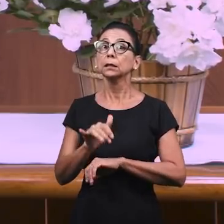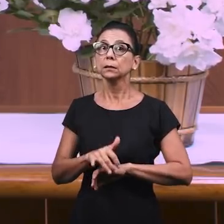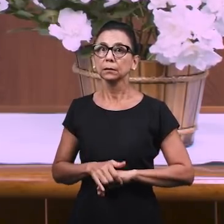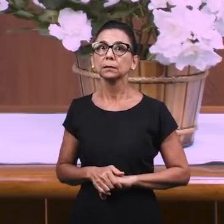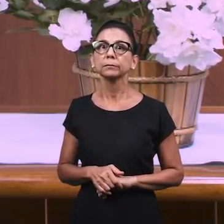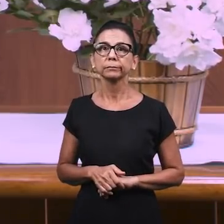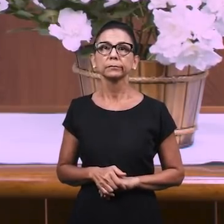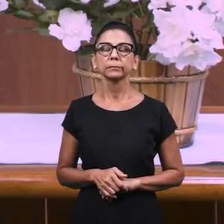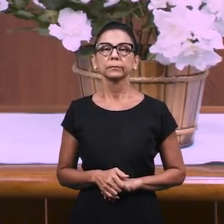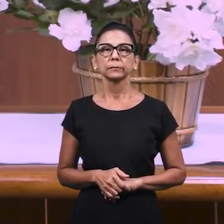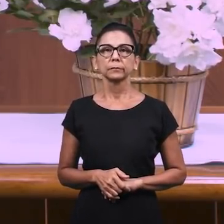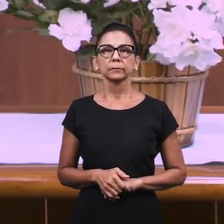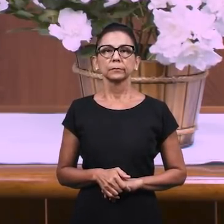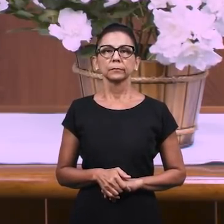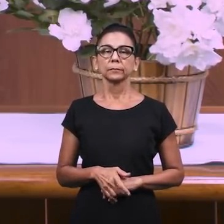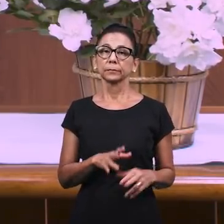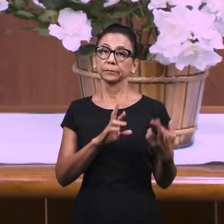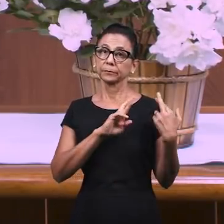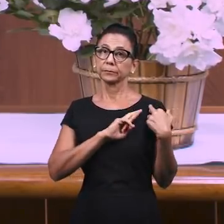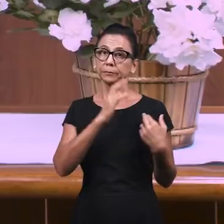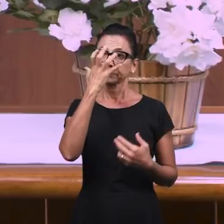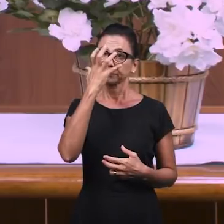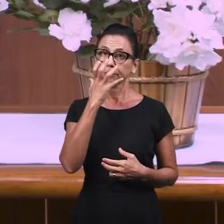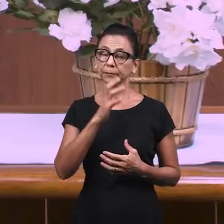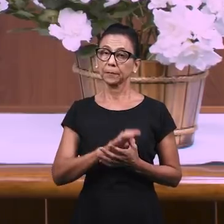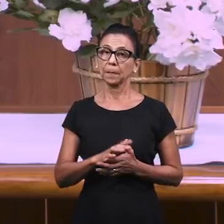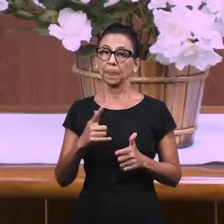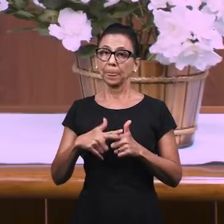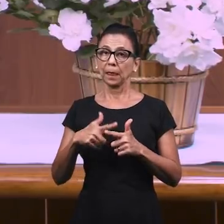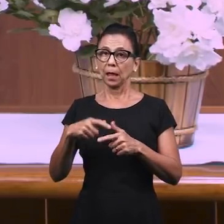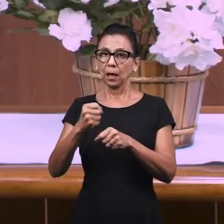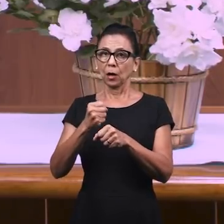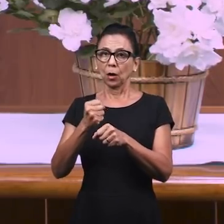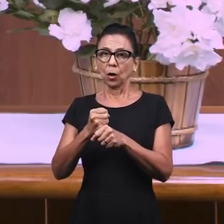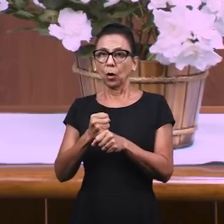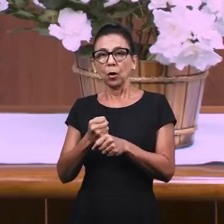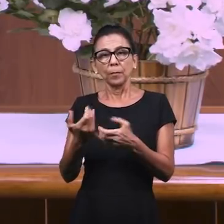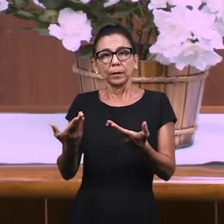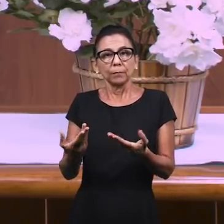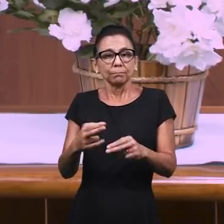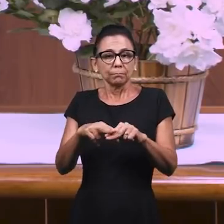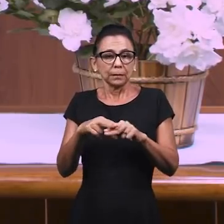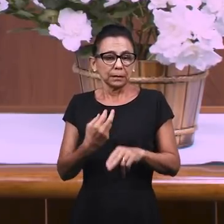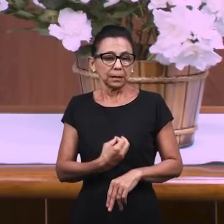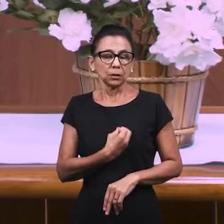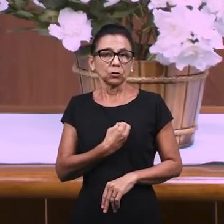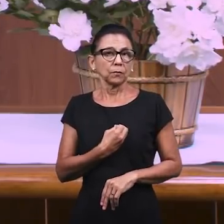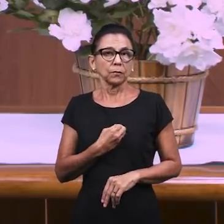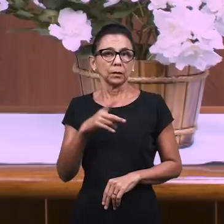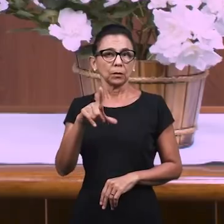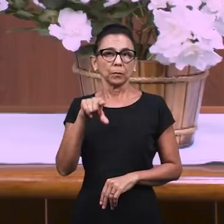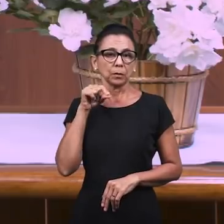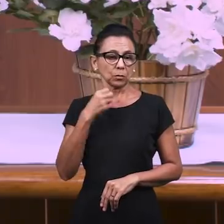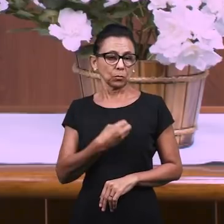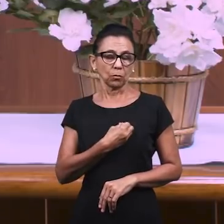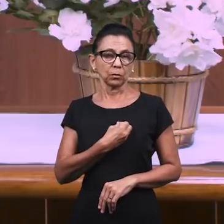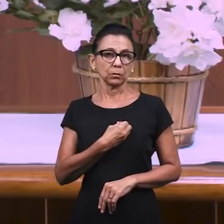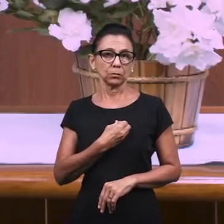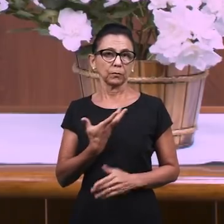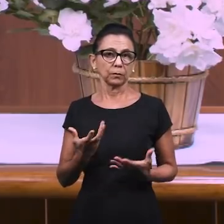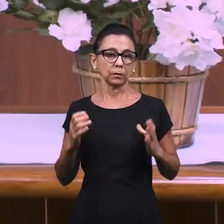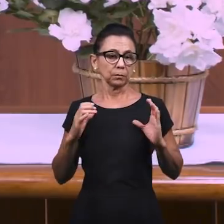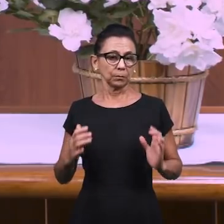herança, que a obra é uma forma de vida. Assim deixamos essa palavra para os jovens, né, tão